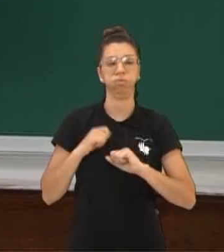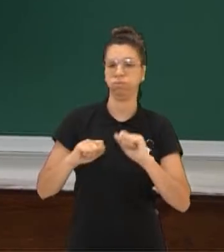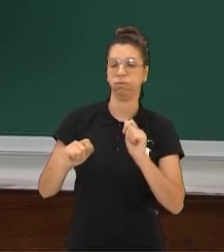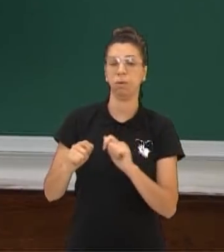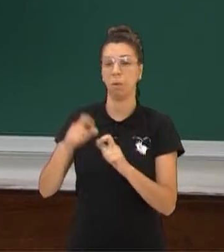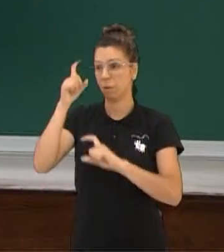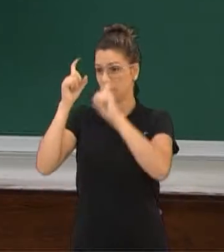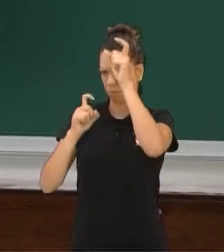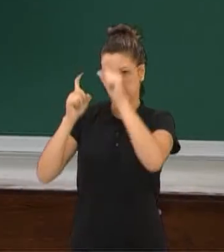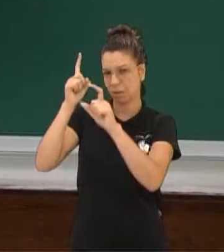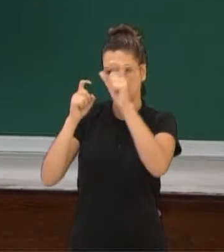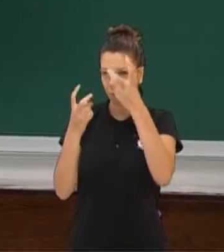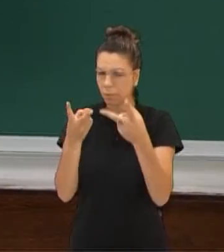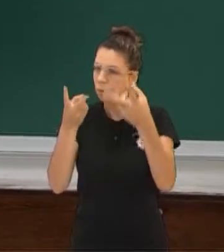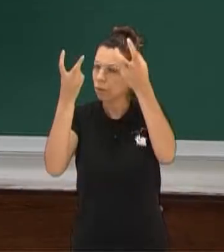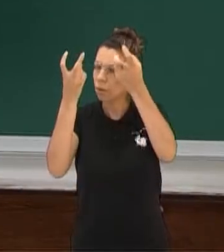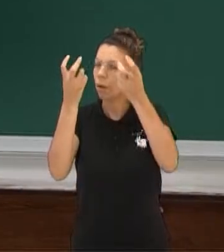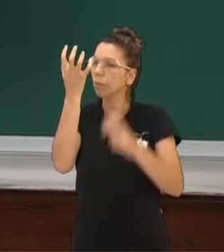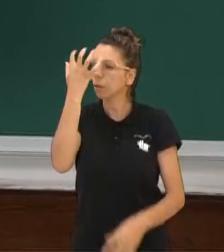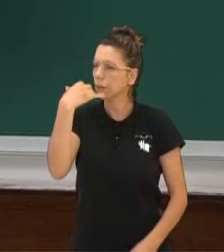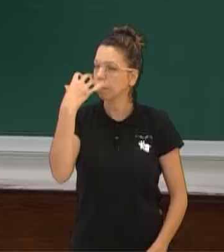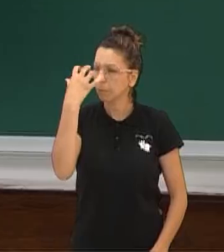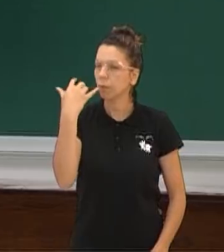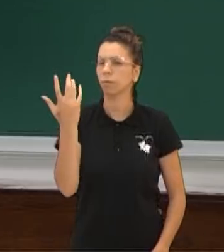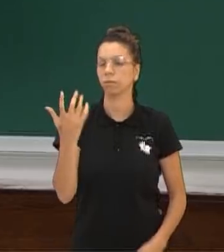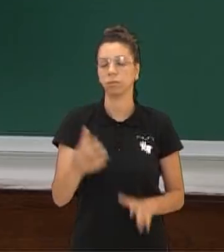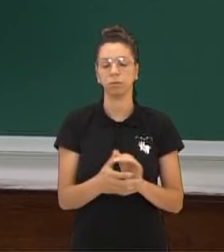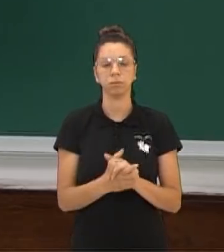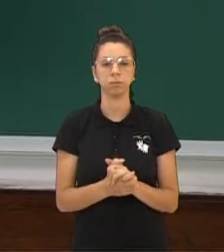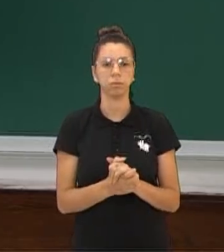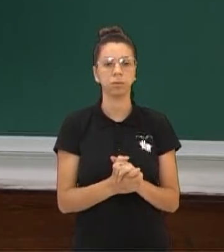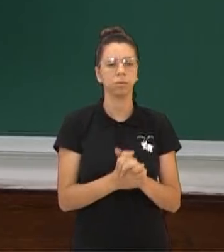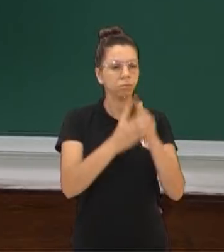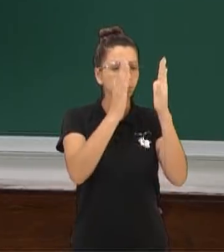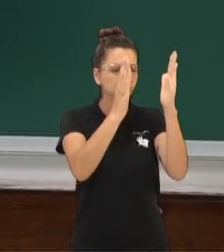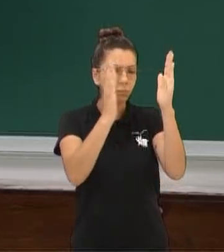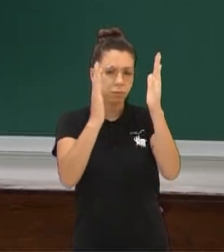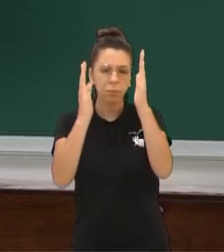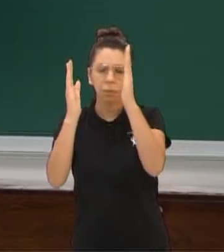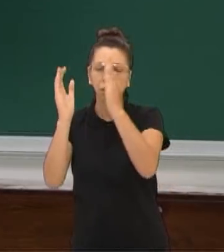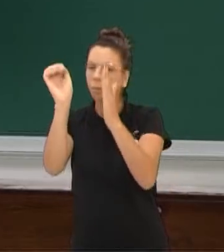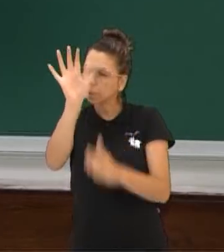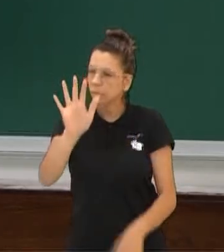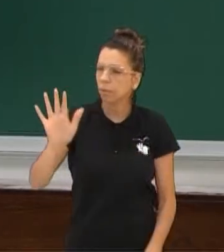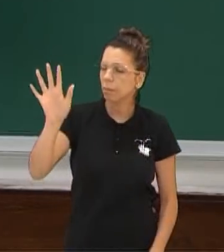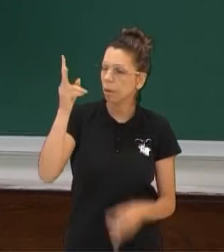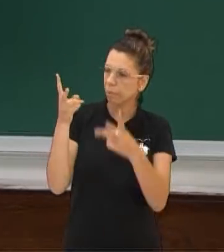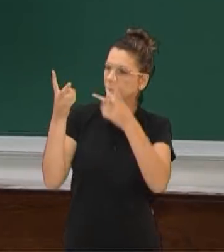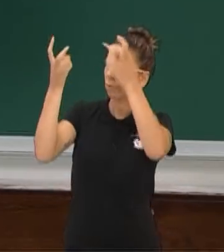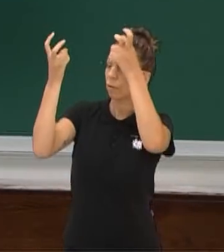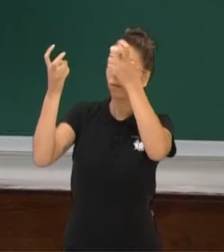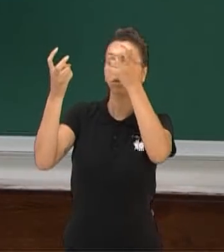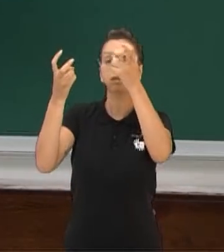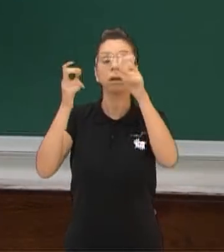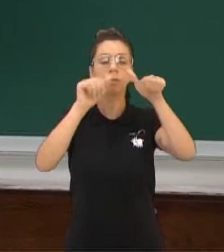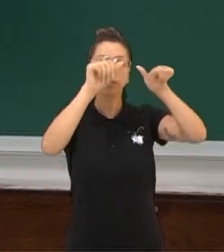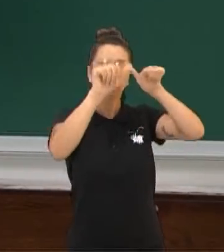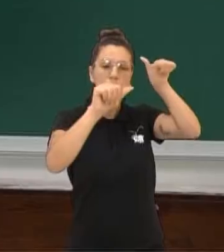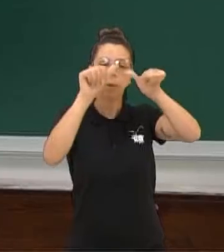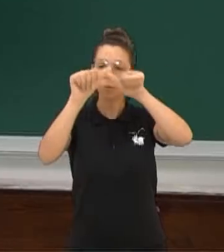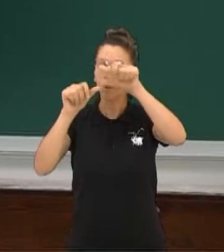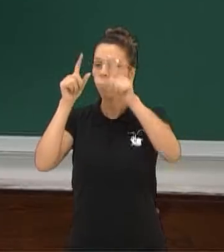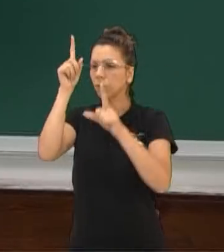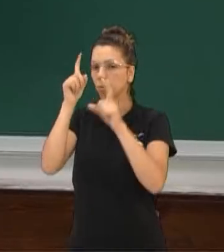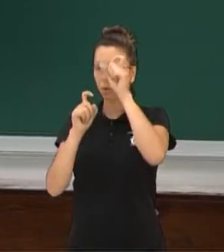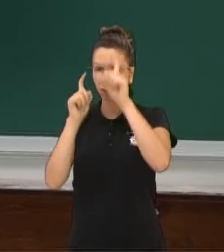né? A gente consegue perceber, interessante da tirinha é isso, né? Você consegue perceber pela imagem a alteração do humor